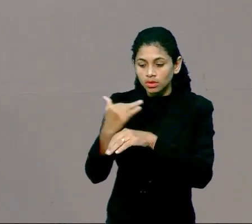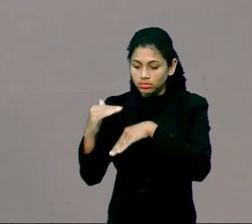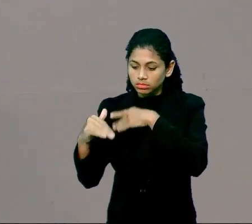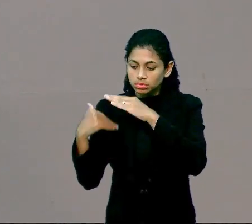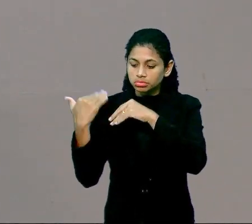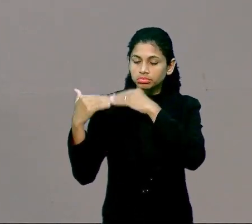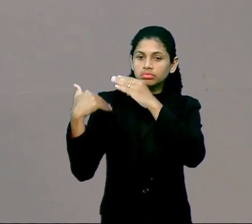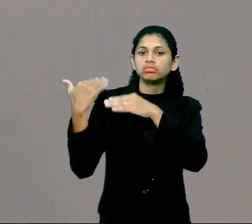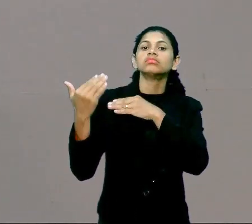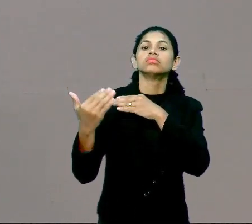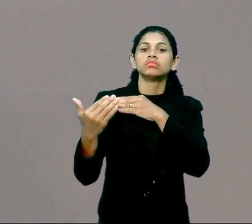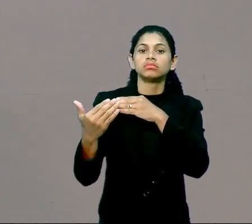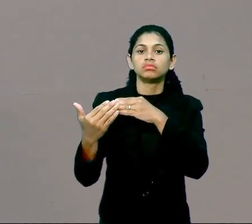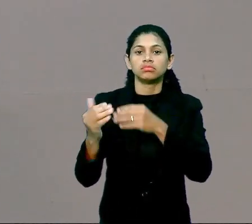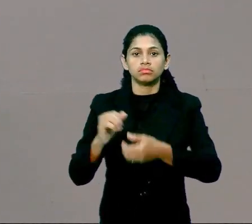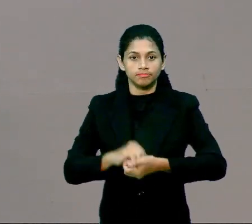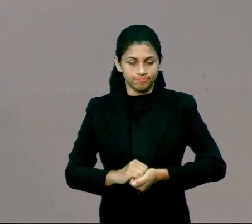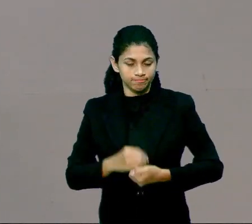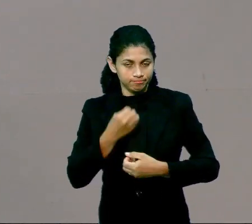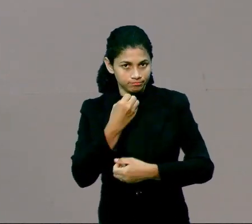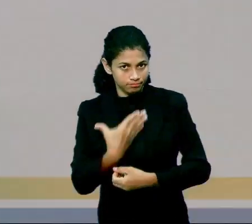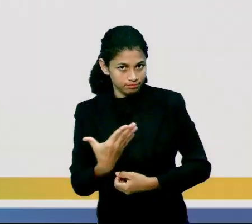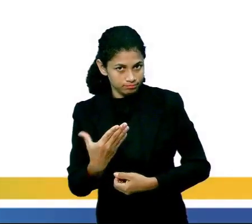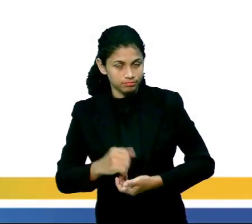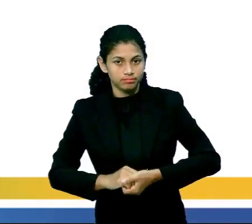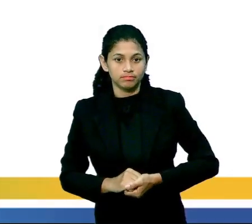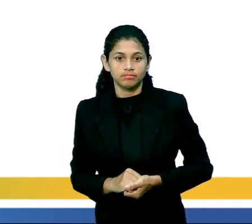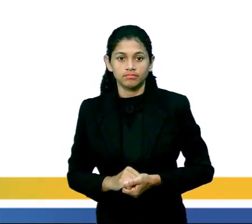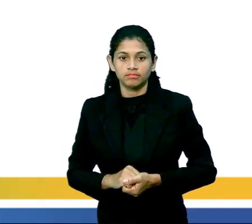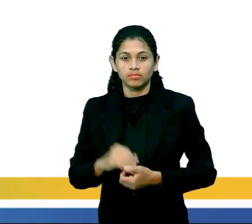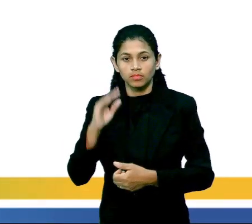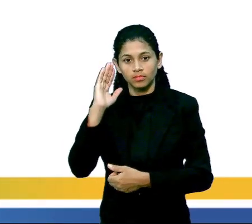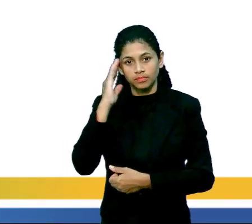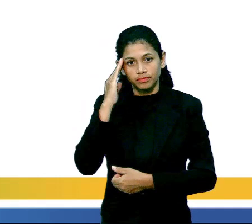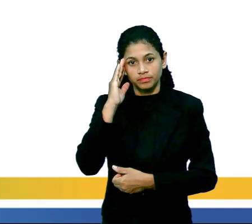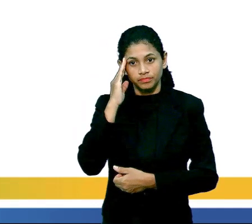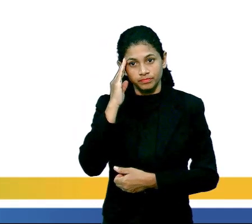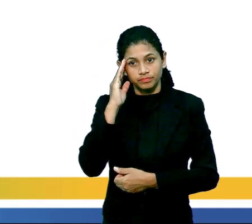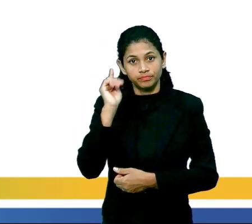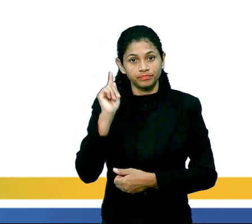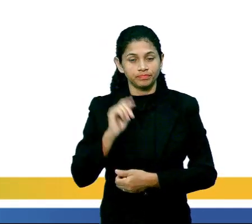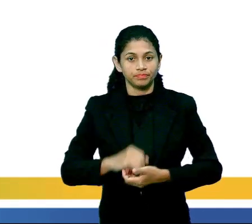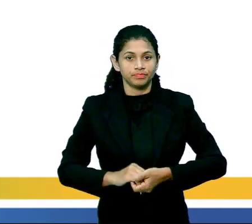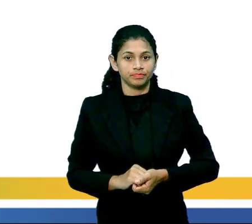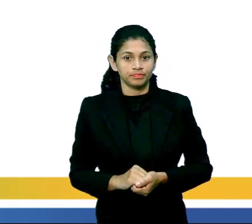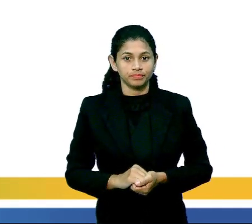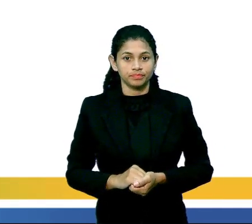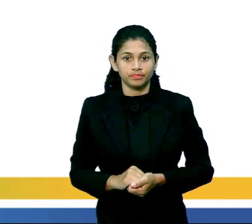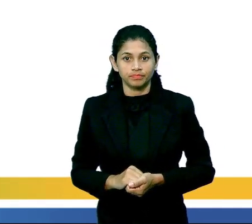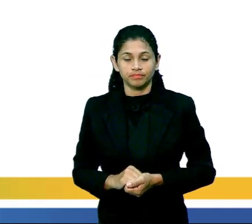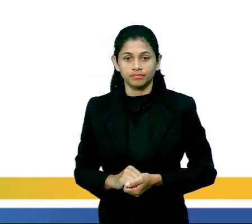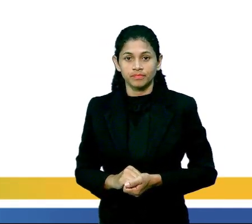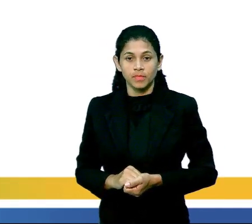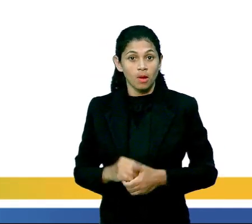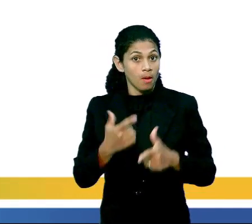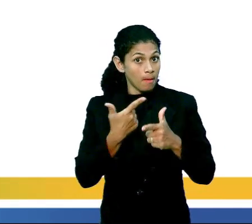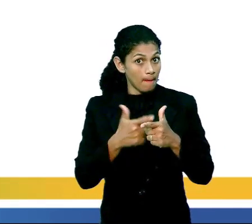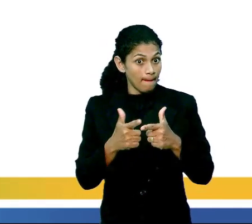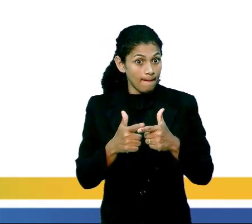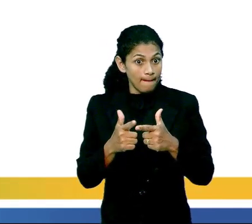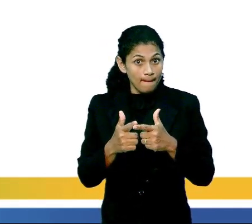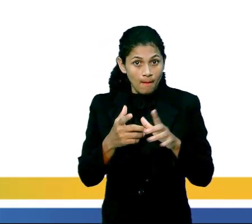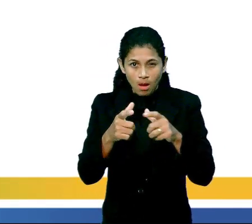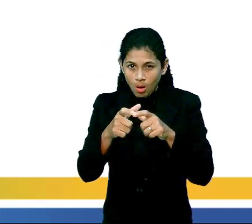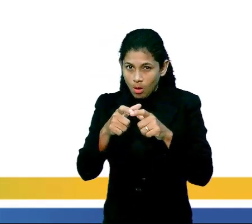aprendizagem de uma forma um pouco mais good vibes, beleza? Tranquilo? Compreendido isso? Aí agora, efetivamente, a gente já vem para problemáticas um pouco